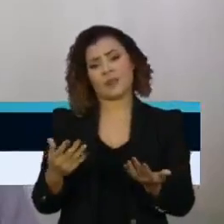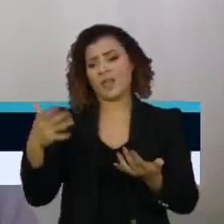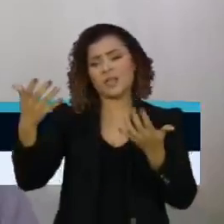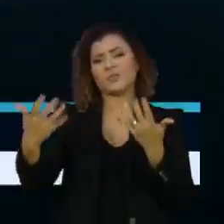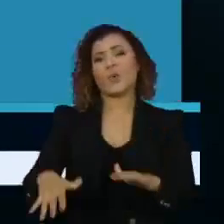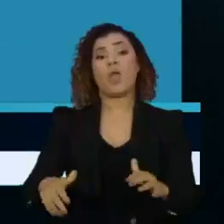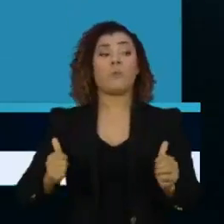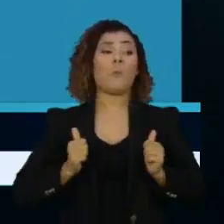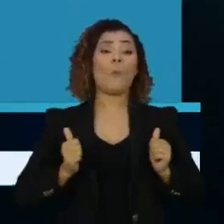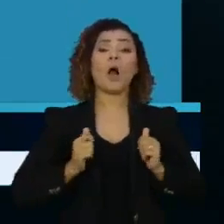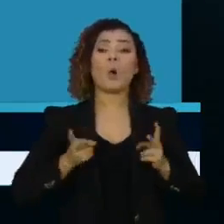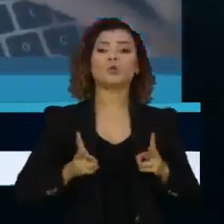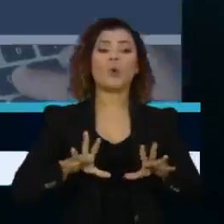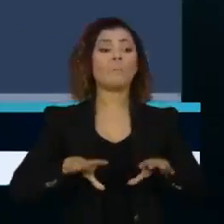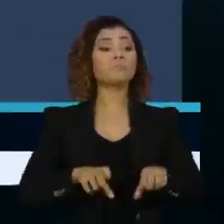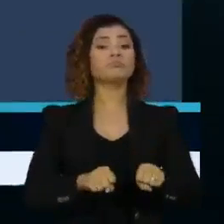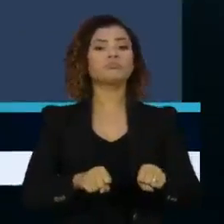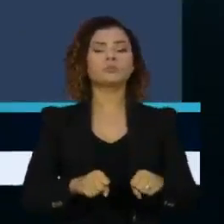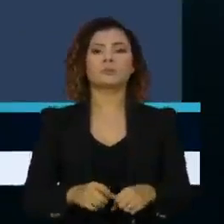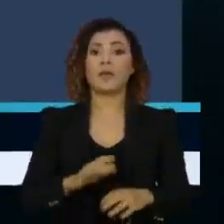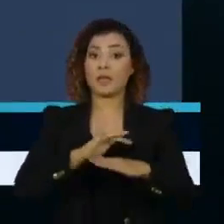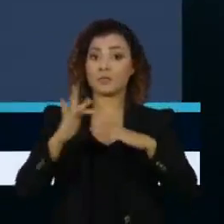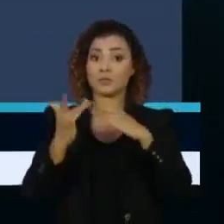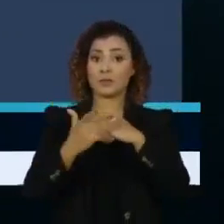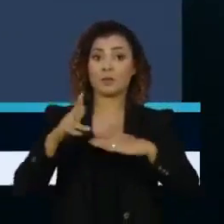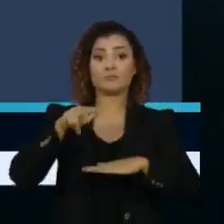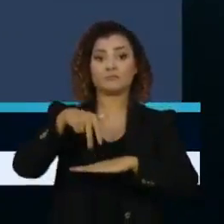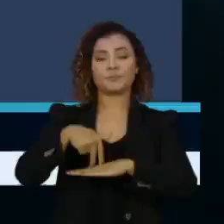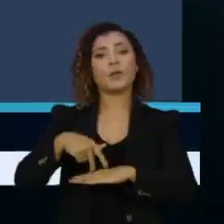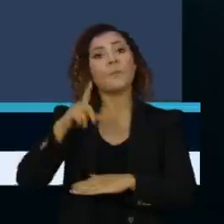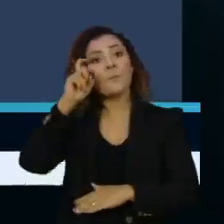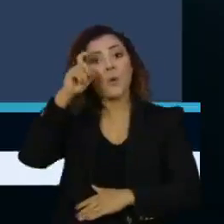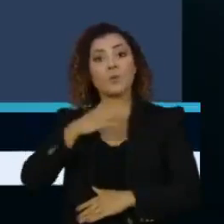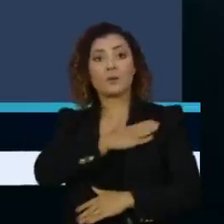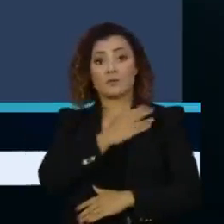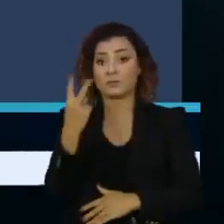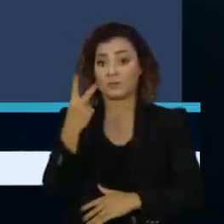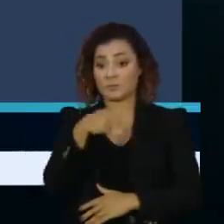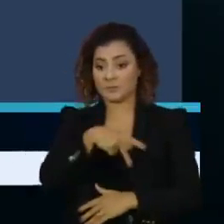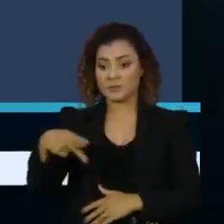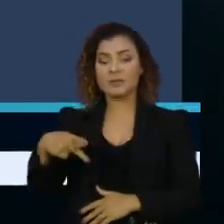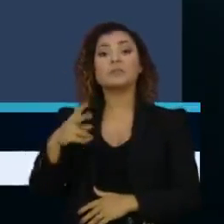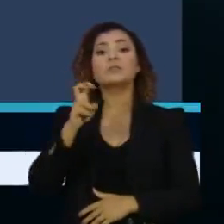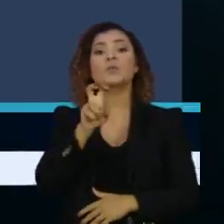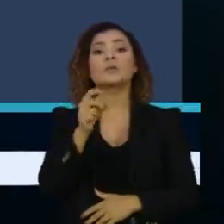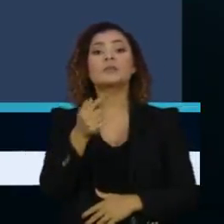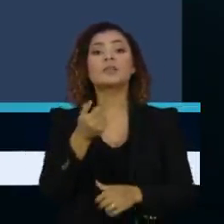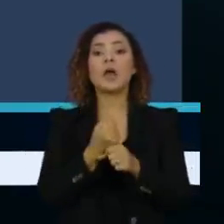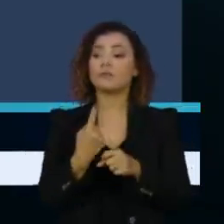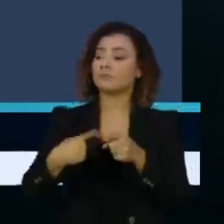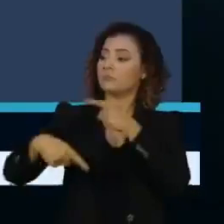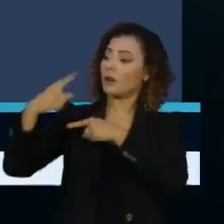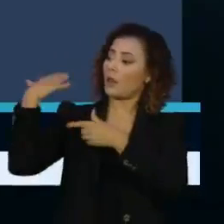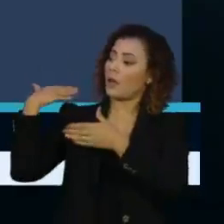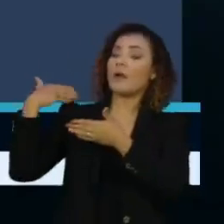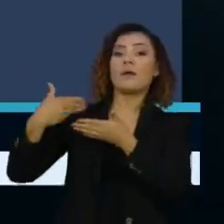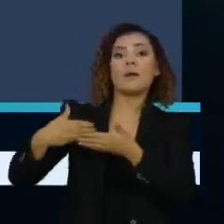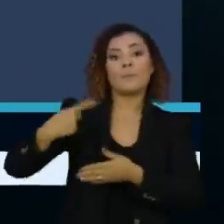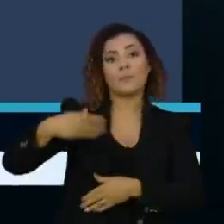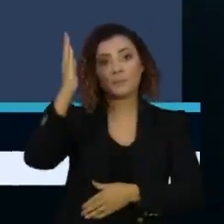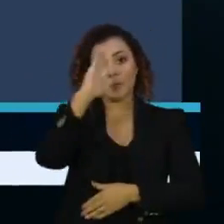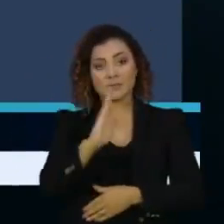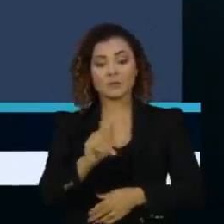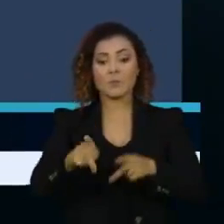dessa posição. Numa rede social, o vice-presidente Hamilton Mourão escreveu que há 57 anos, a população brasileira,